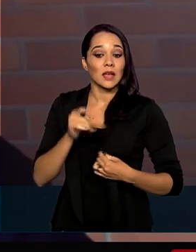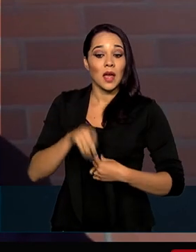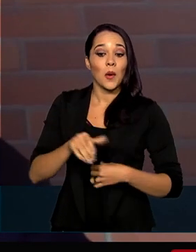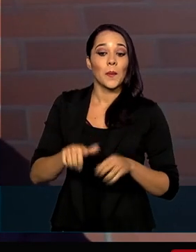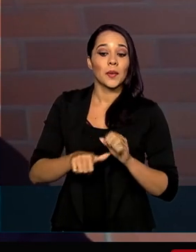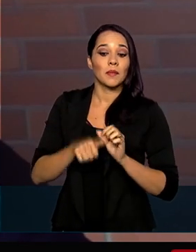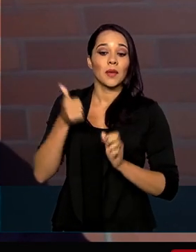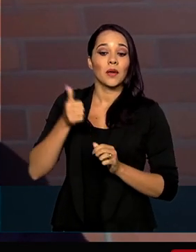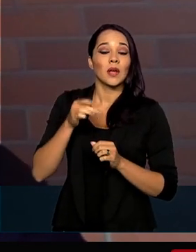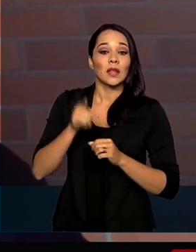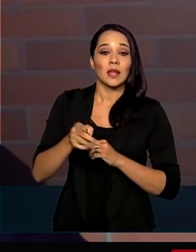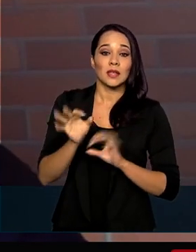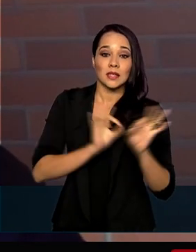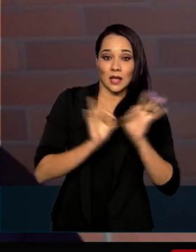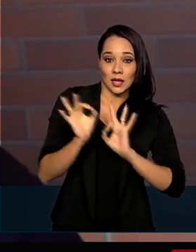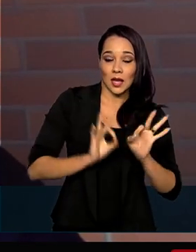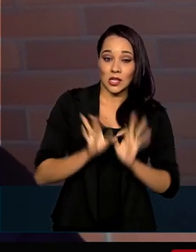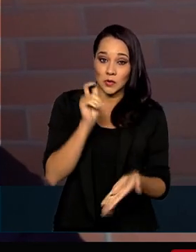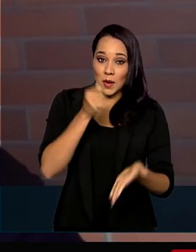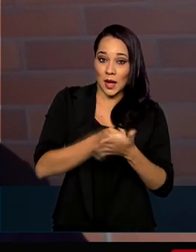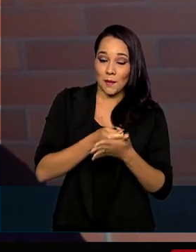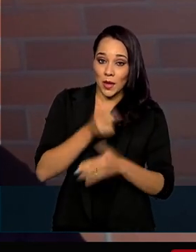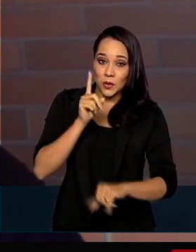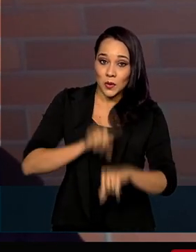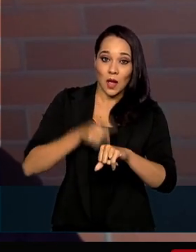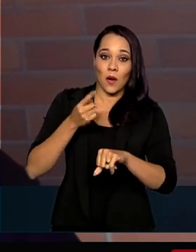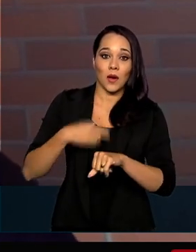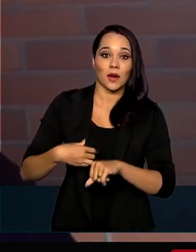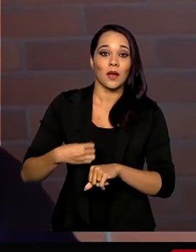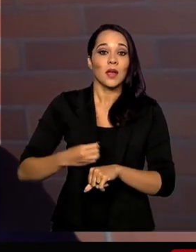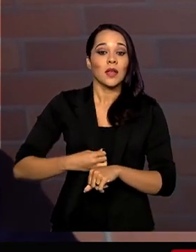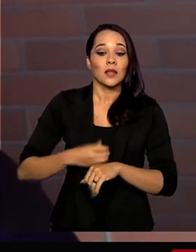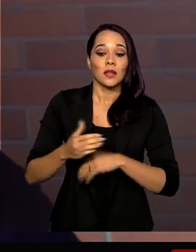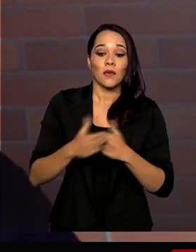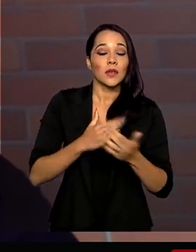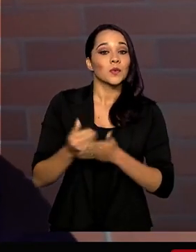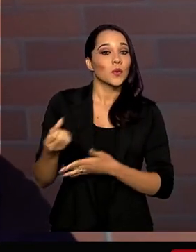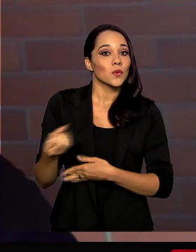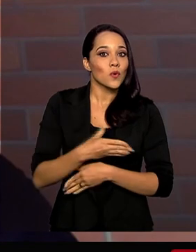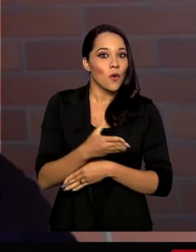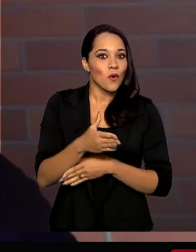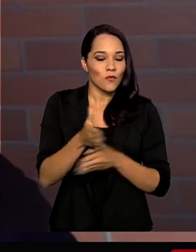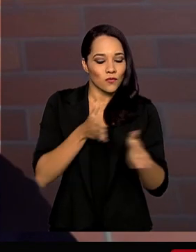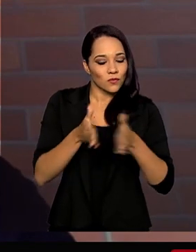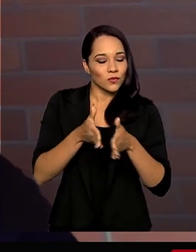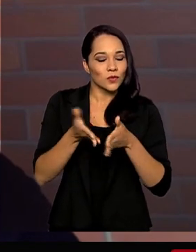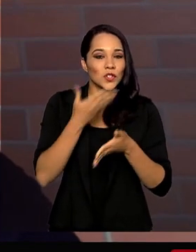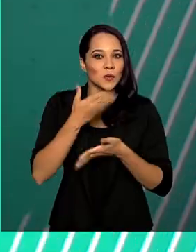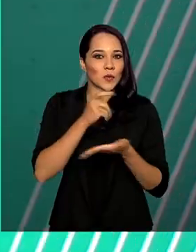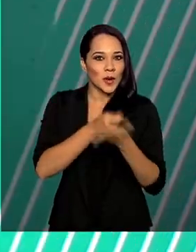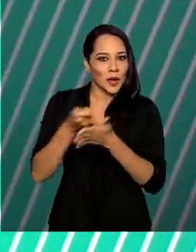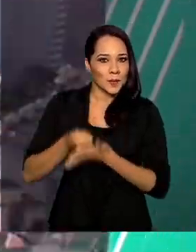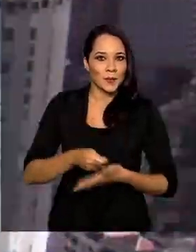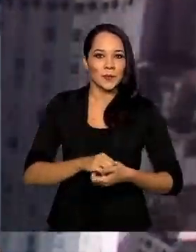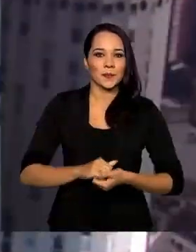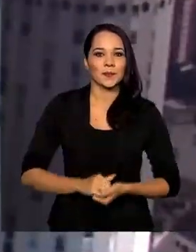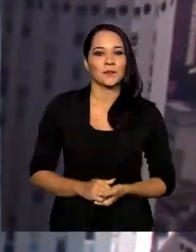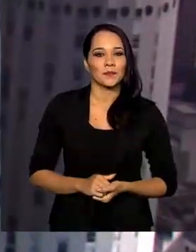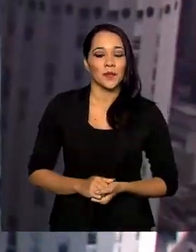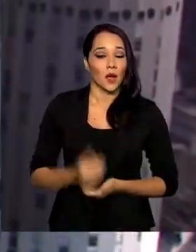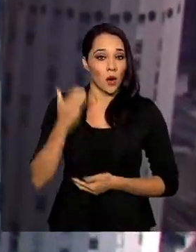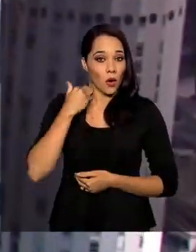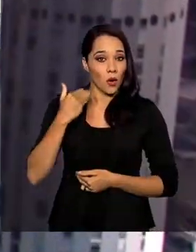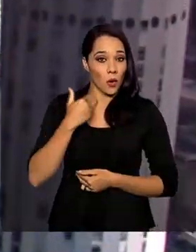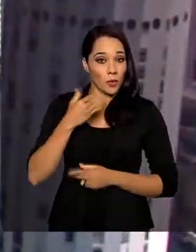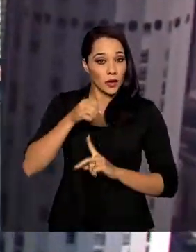passo desse arranjo de pagamentos instantâneos, talvez para uma nova era dos meios de pagamento. Segundo o